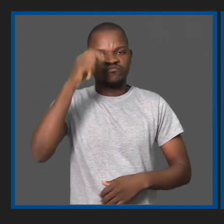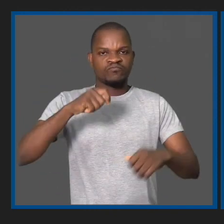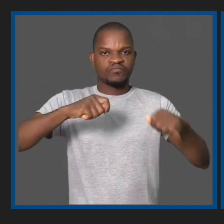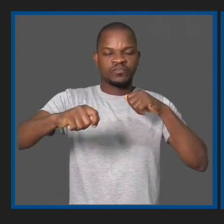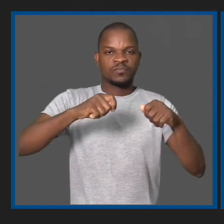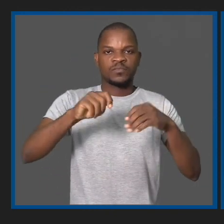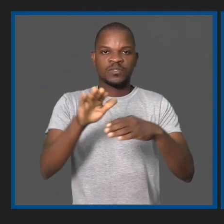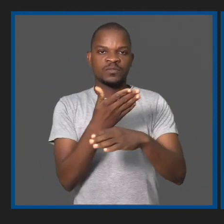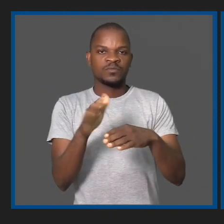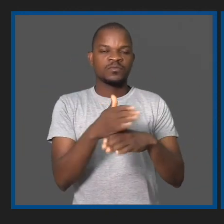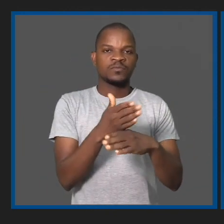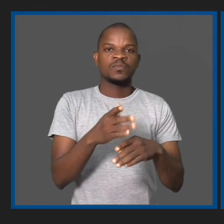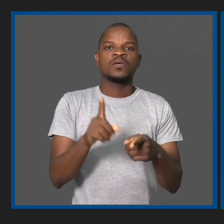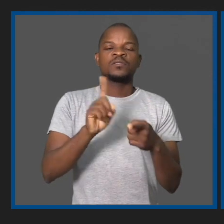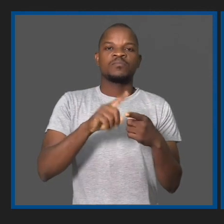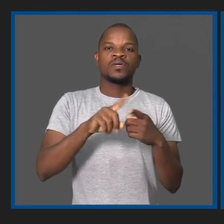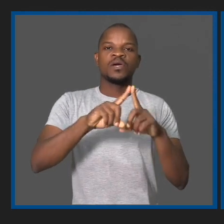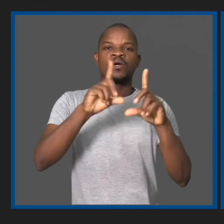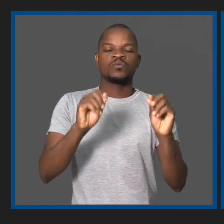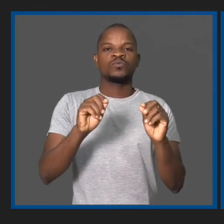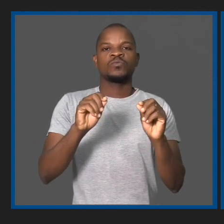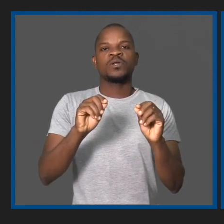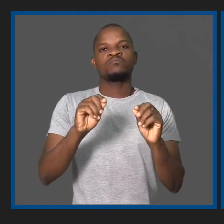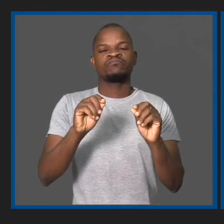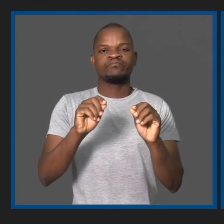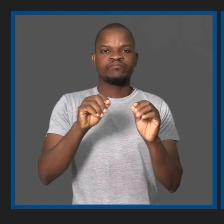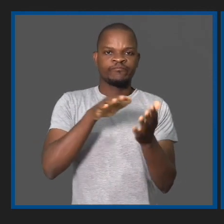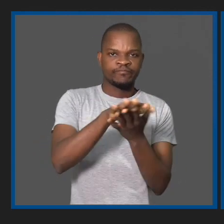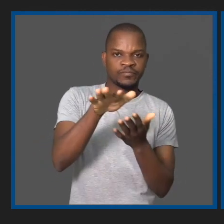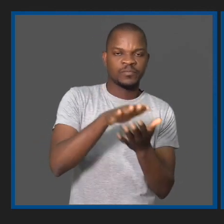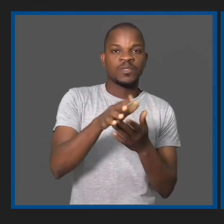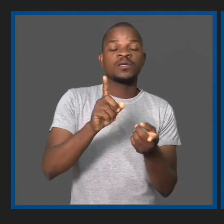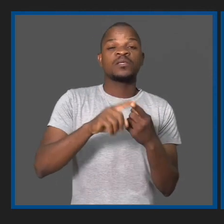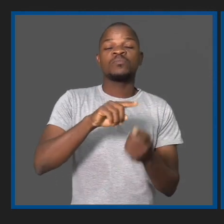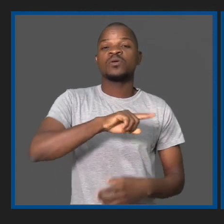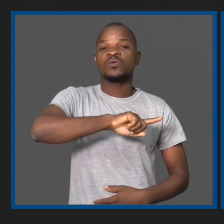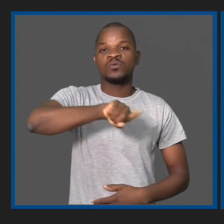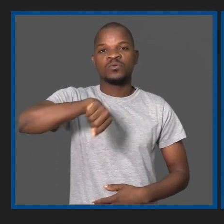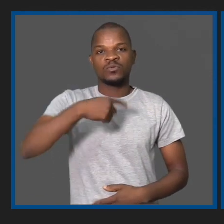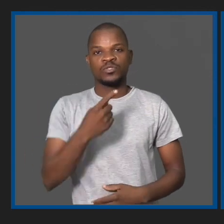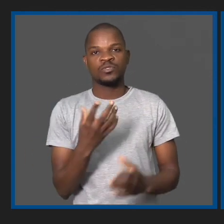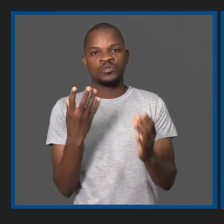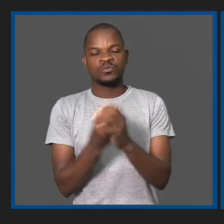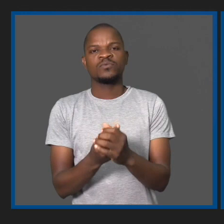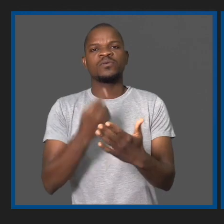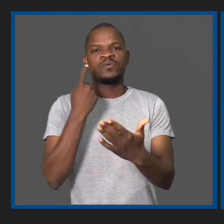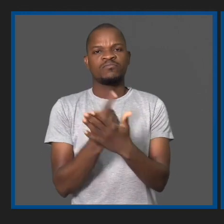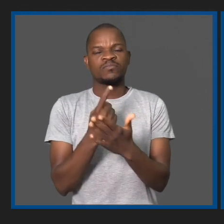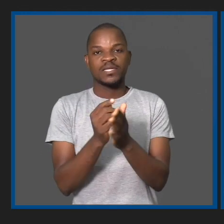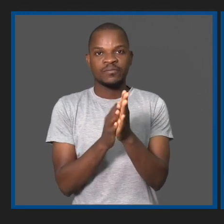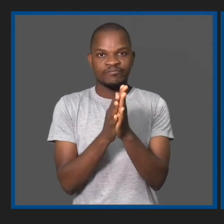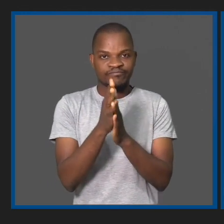renovada dentro do marco de descentralização. Todos nós, em conjunto,